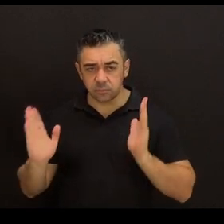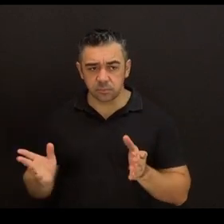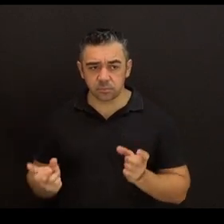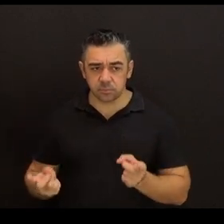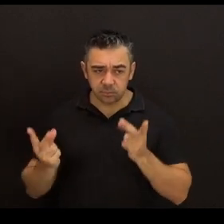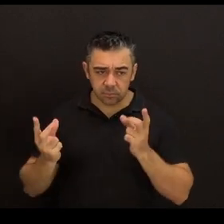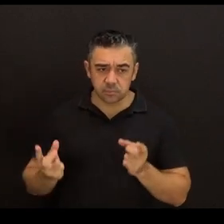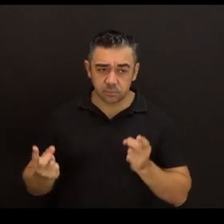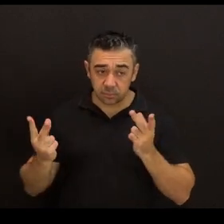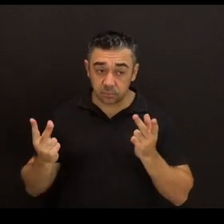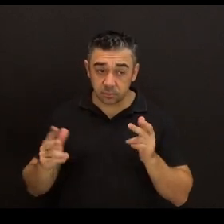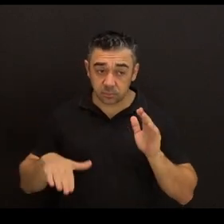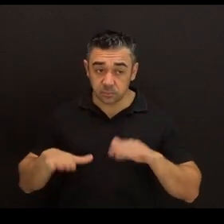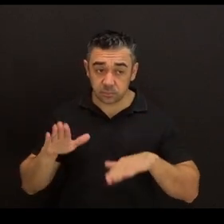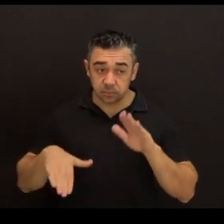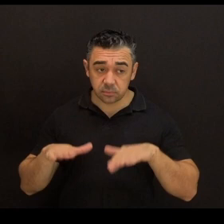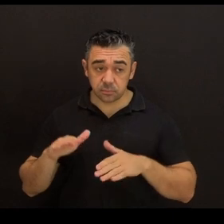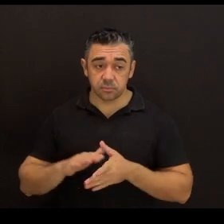vendidos